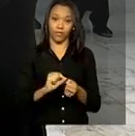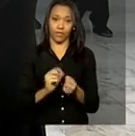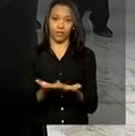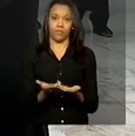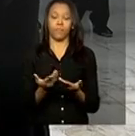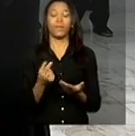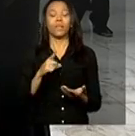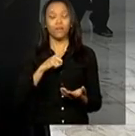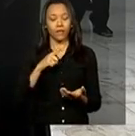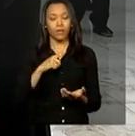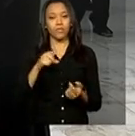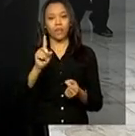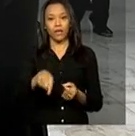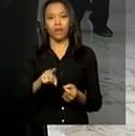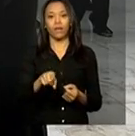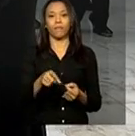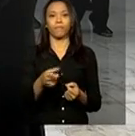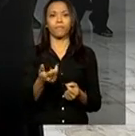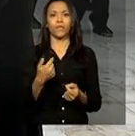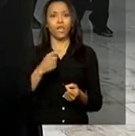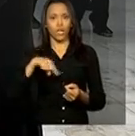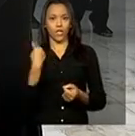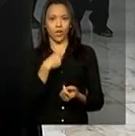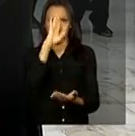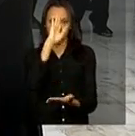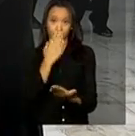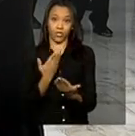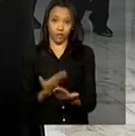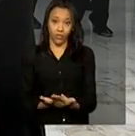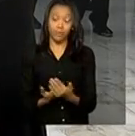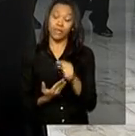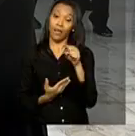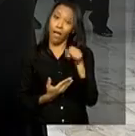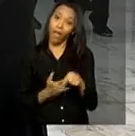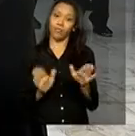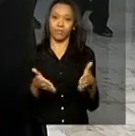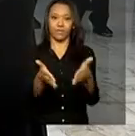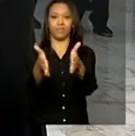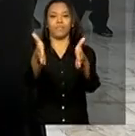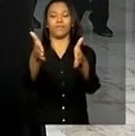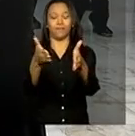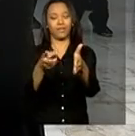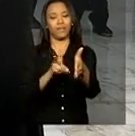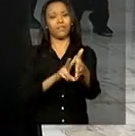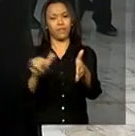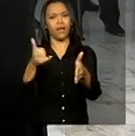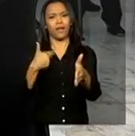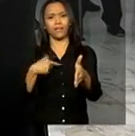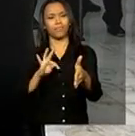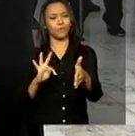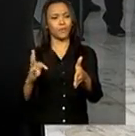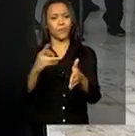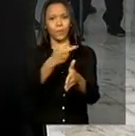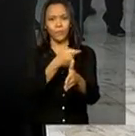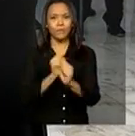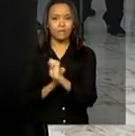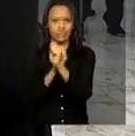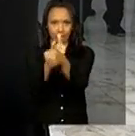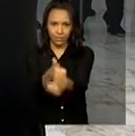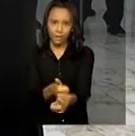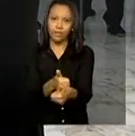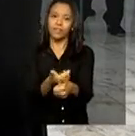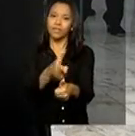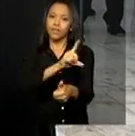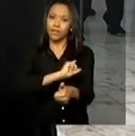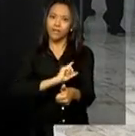de Estado há muito tempo e acreditamos que esse é o caminho que vai ser seguido em conformidade com aquilo que foi